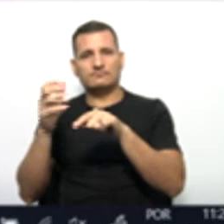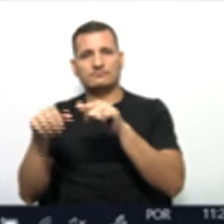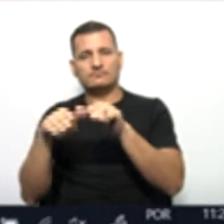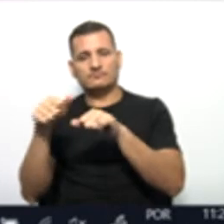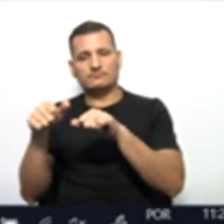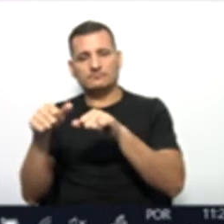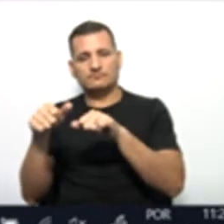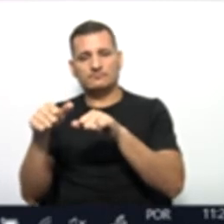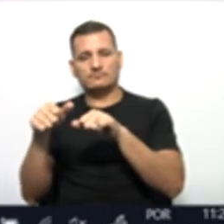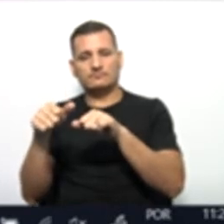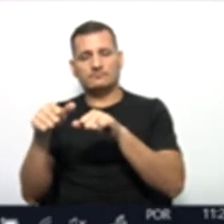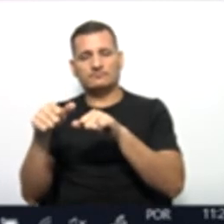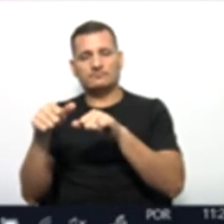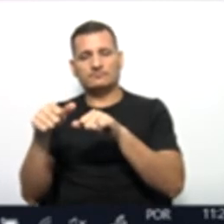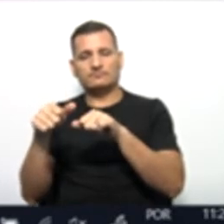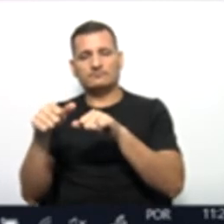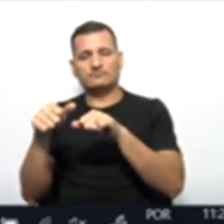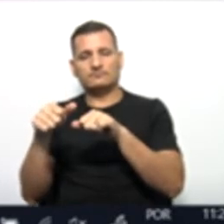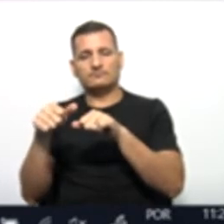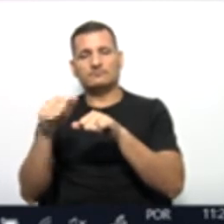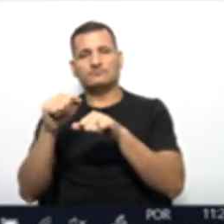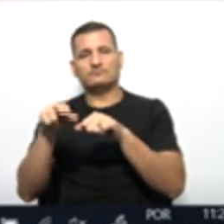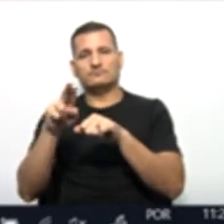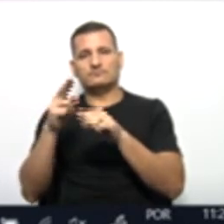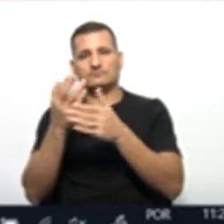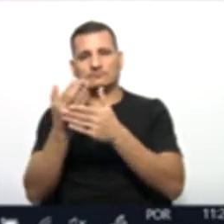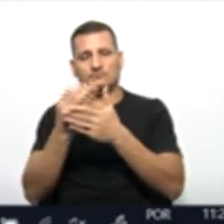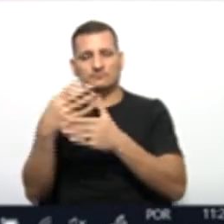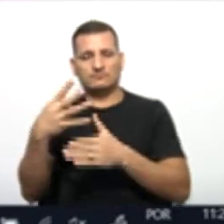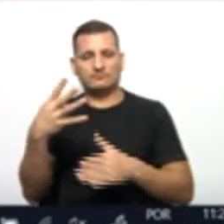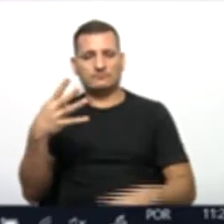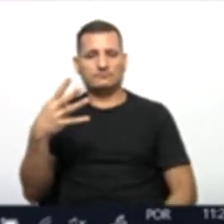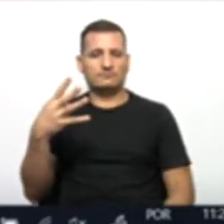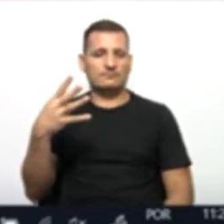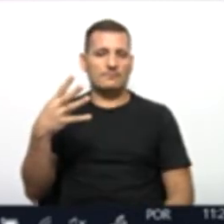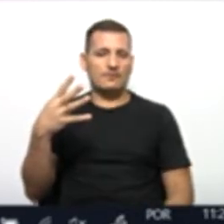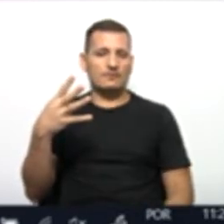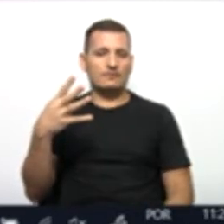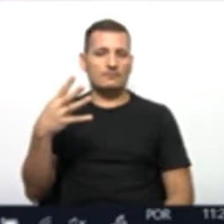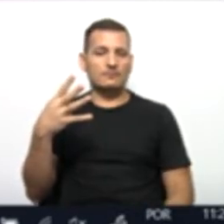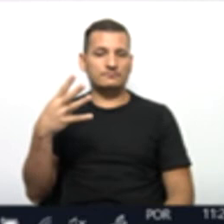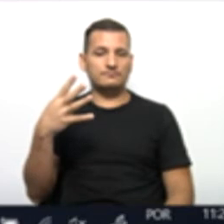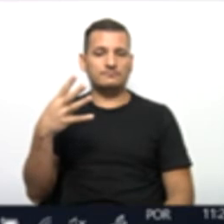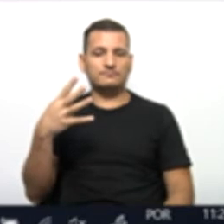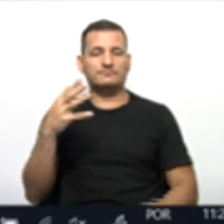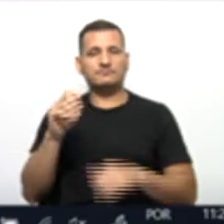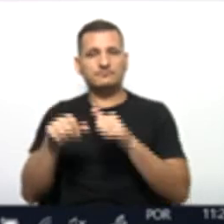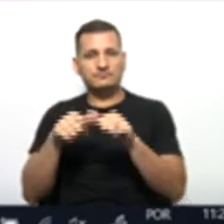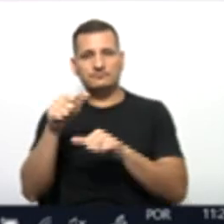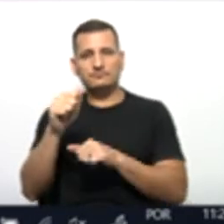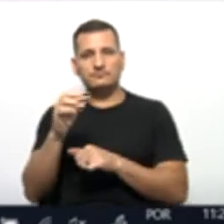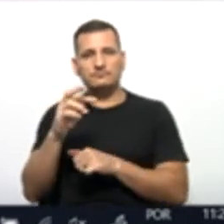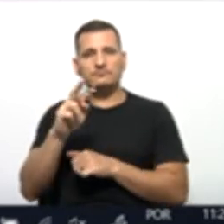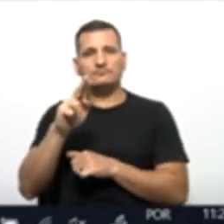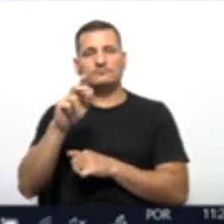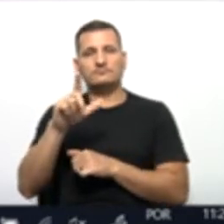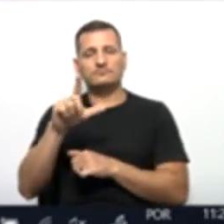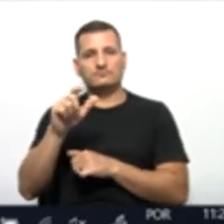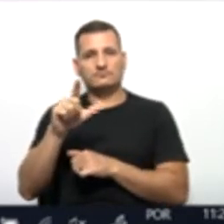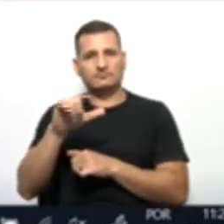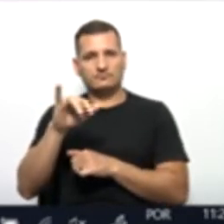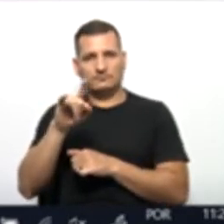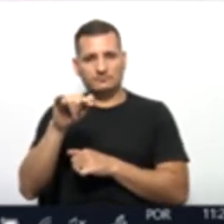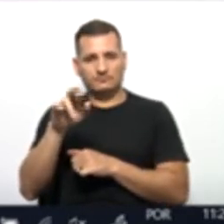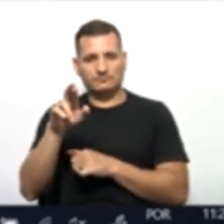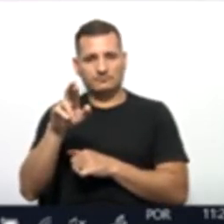não vai ser um teste dois mais vai ser aula quadro e quando eu clico em atualizar e se atualizar vai está